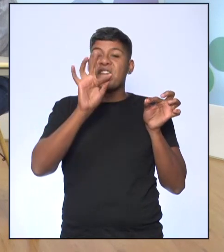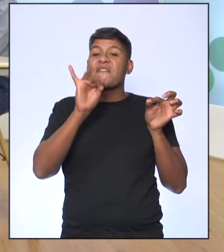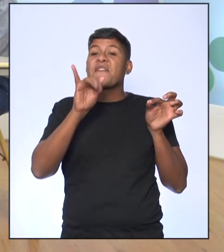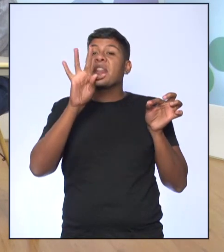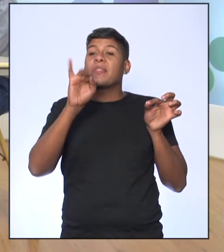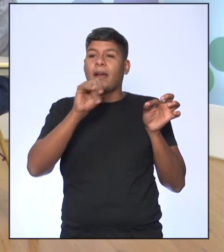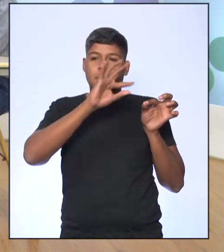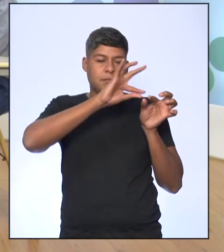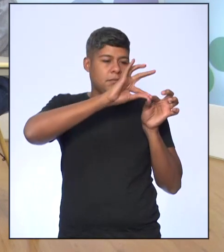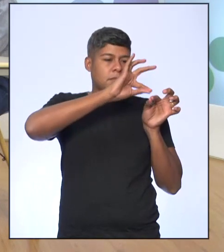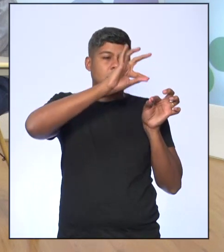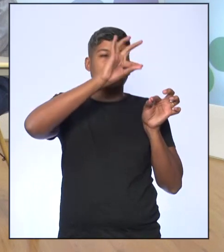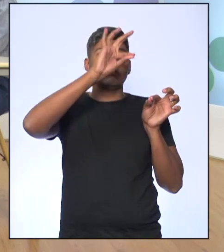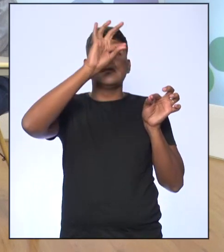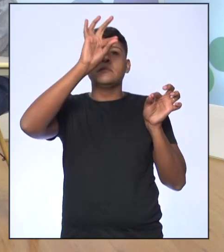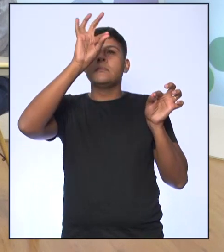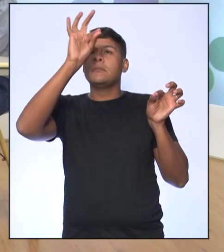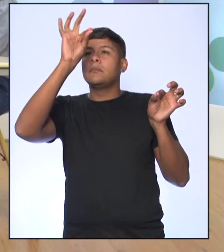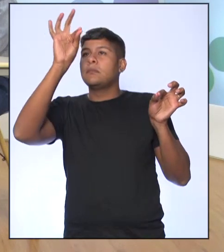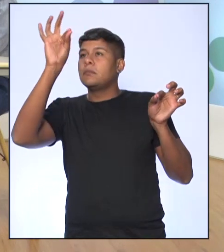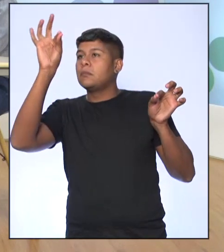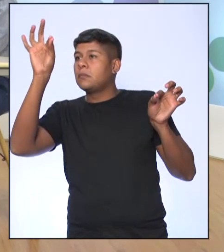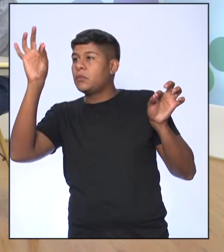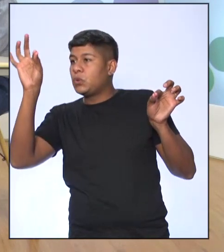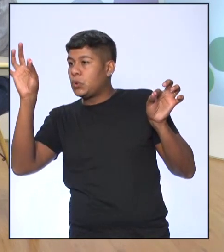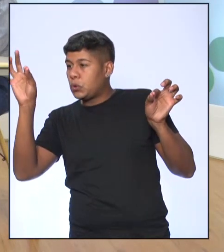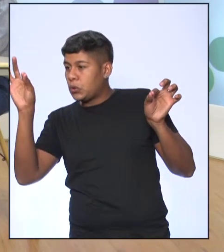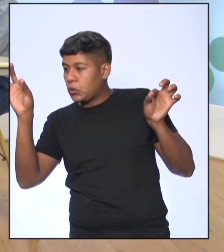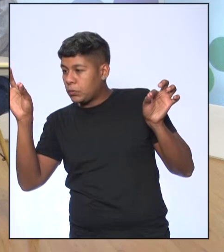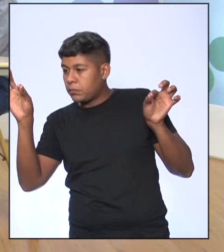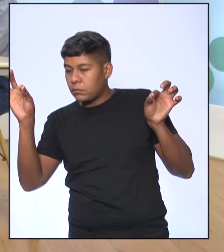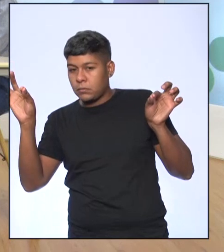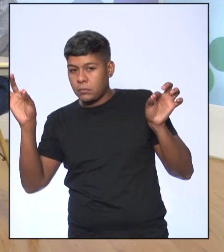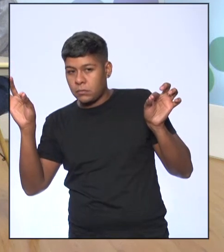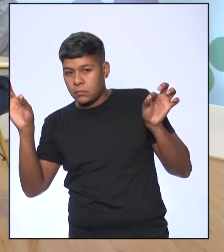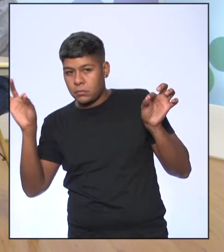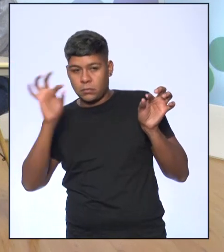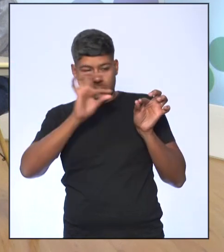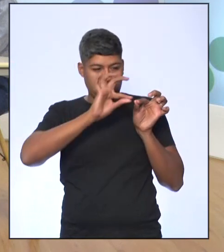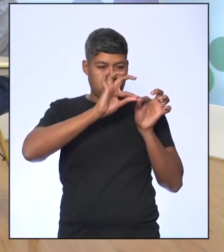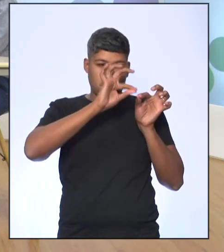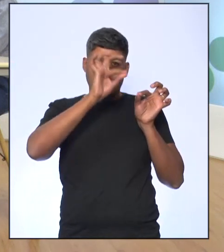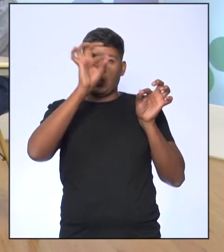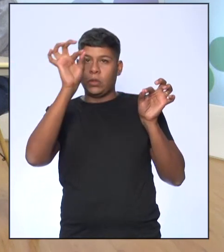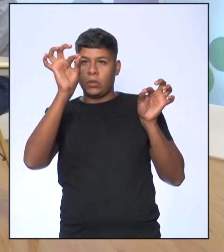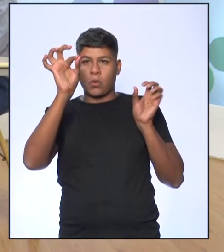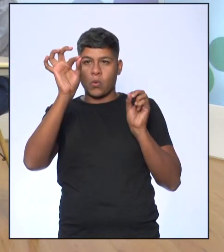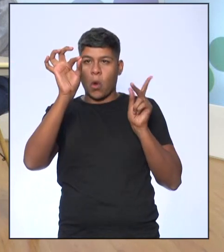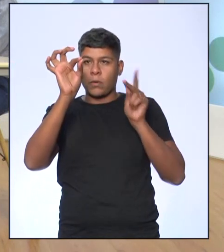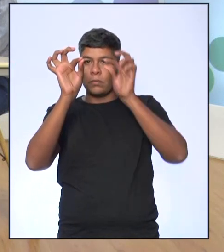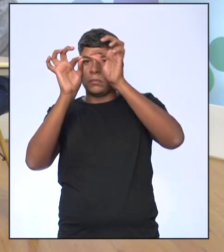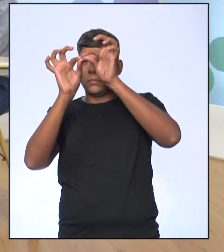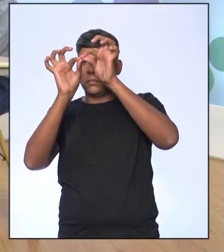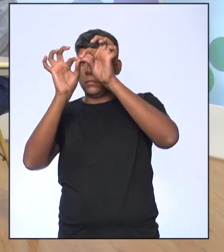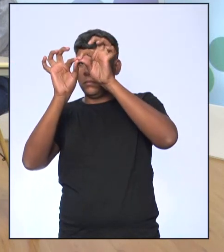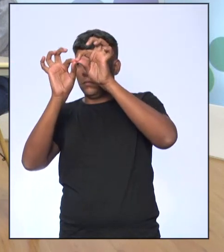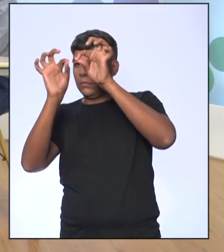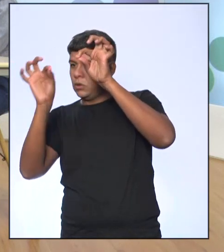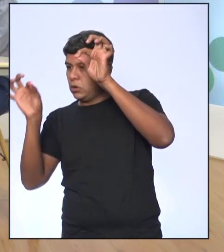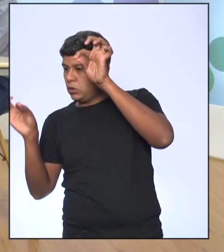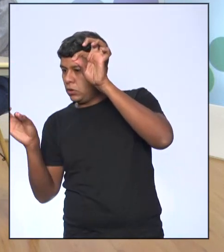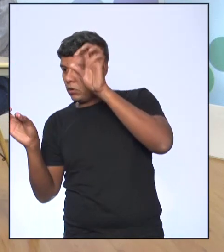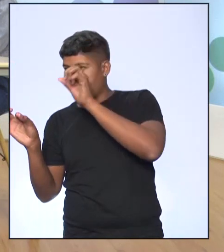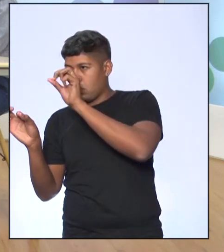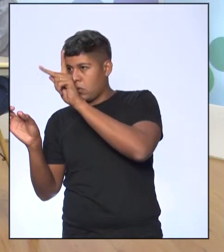da circunferência aqui. Eu vou medir aos poucos, tá? Então, eu tenho a medida aqui, uma medida aqui, uma